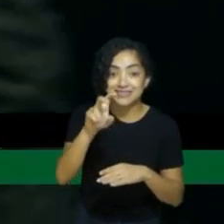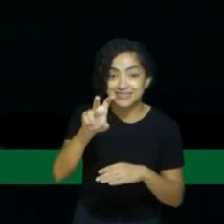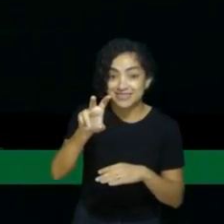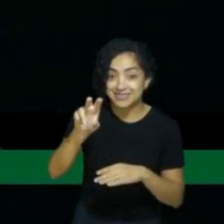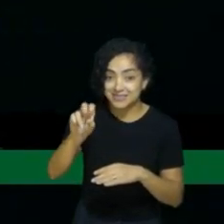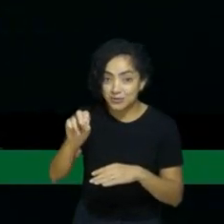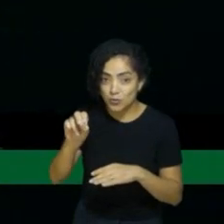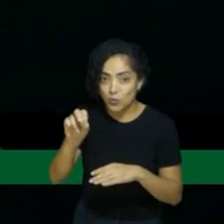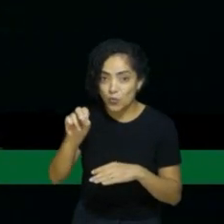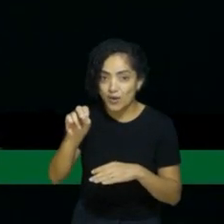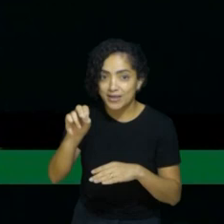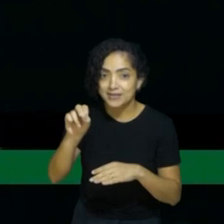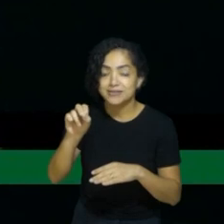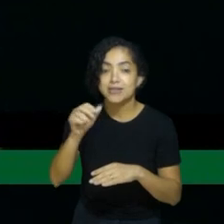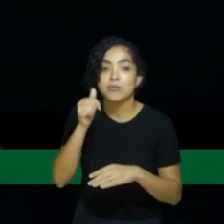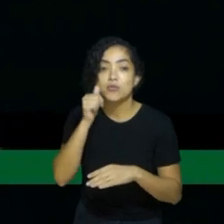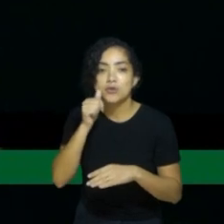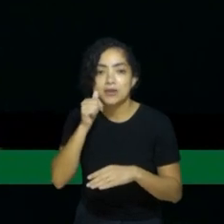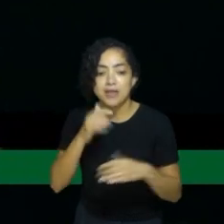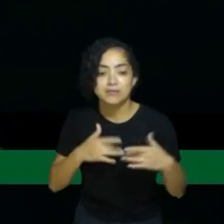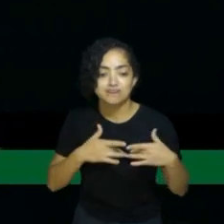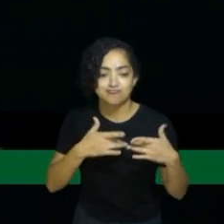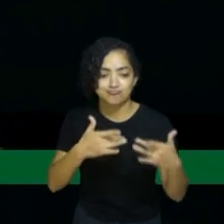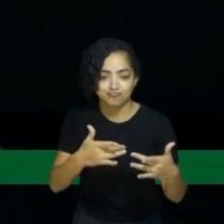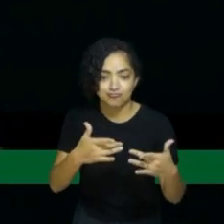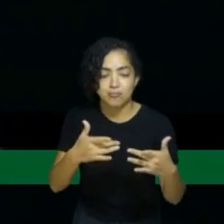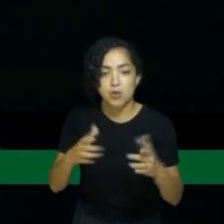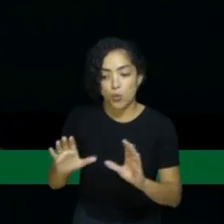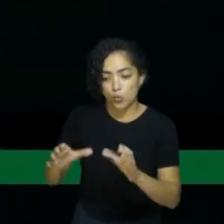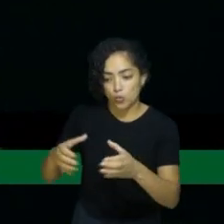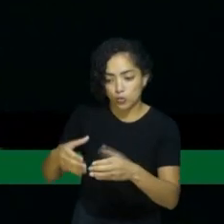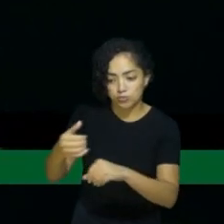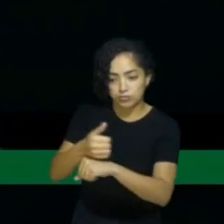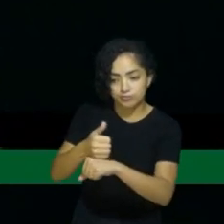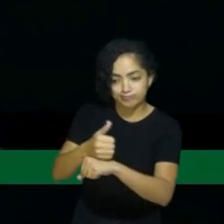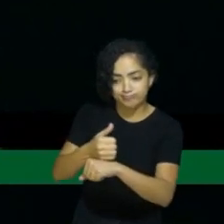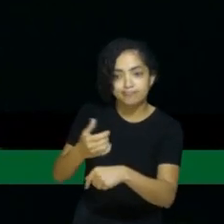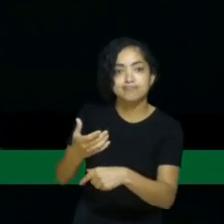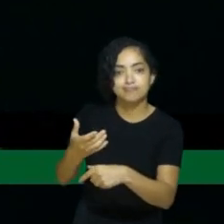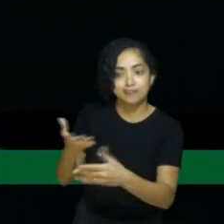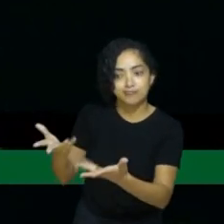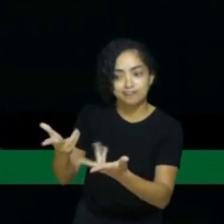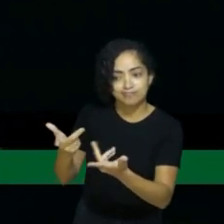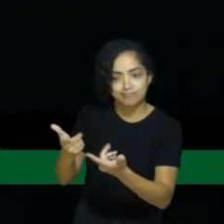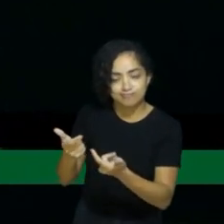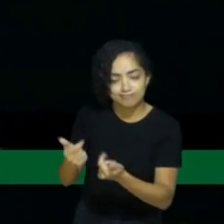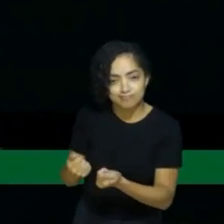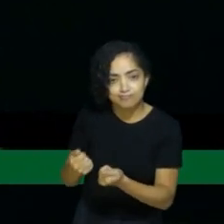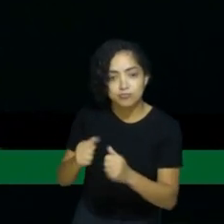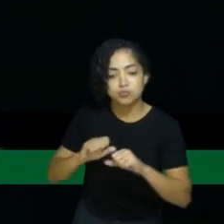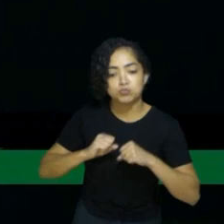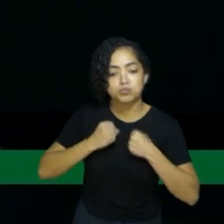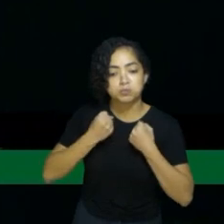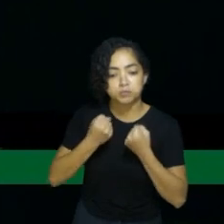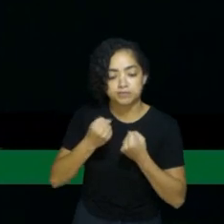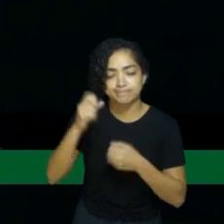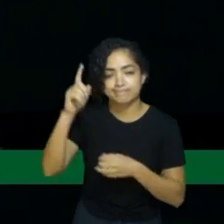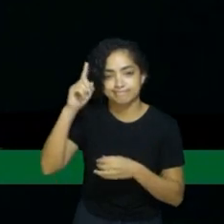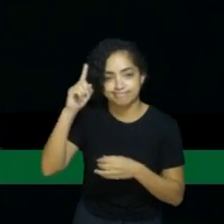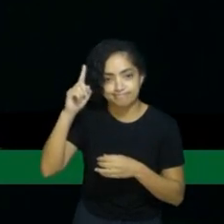voluntárias. Temos uma equipe de profissionais qualificadas que dedicam todos os dias